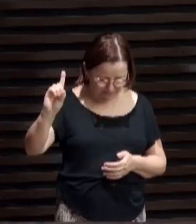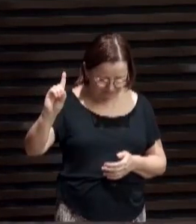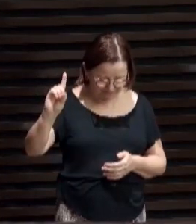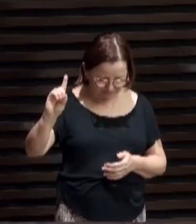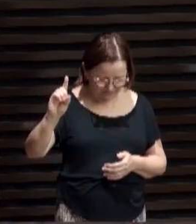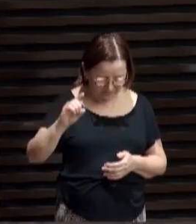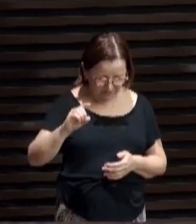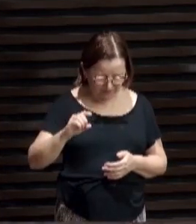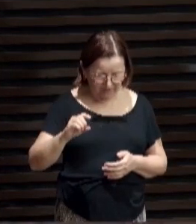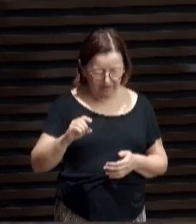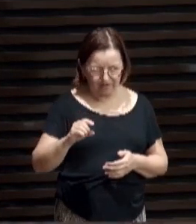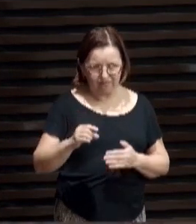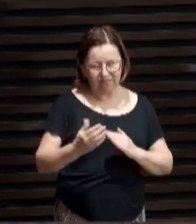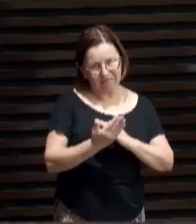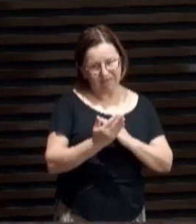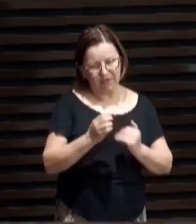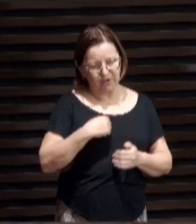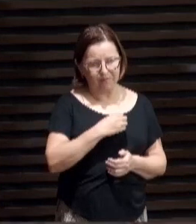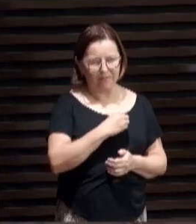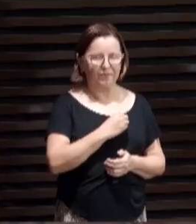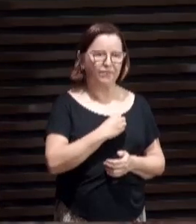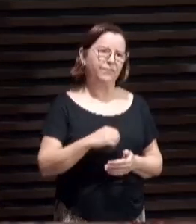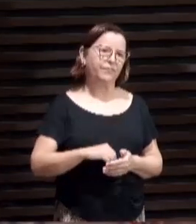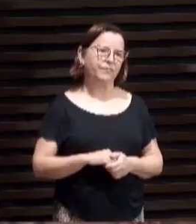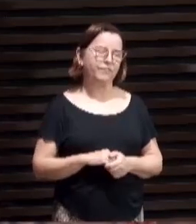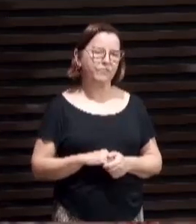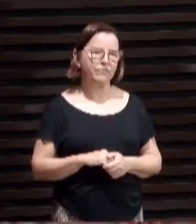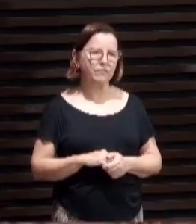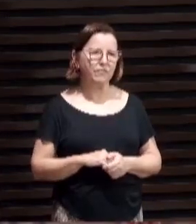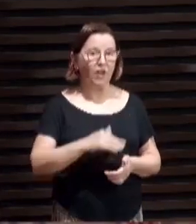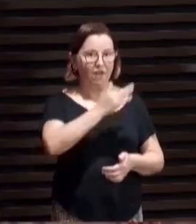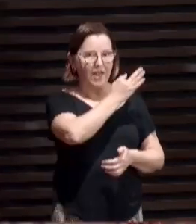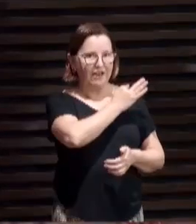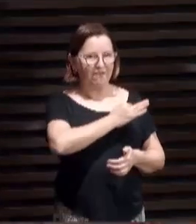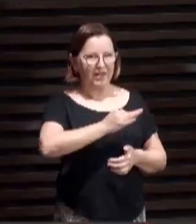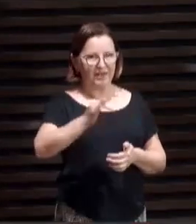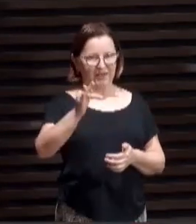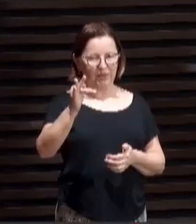mim, pecador. Olha, o fariseu,